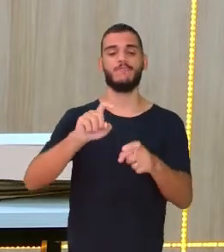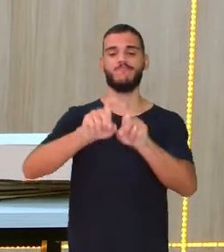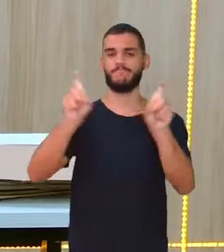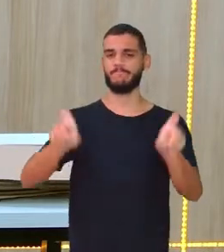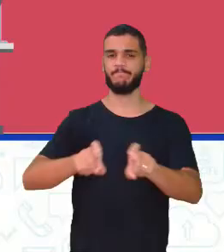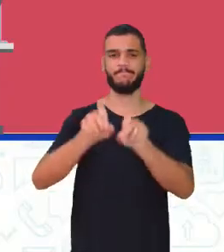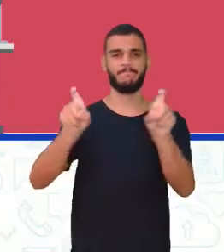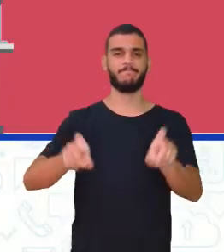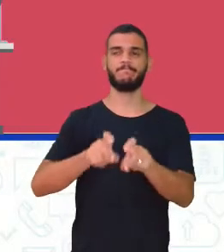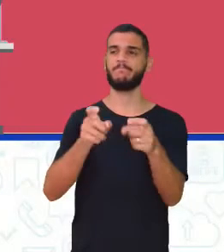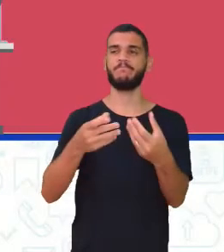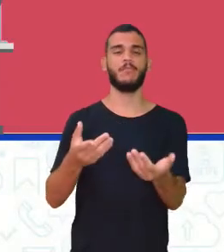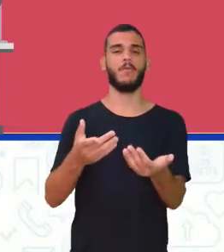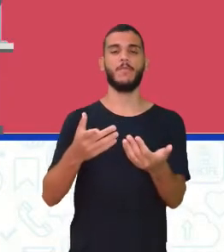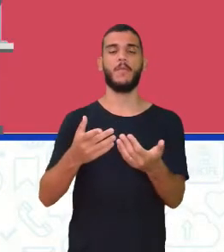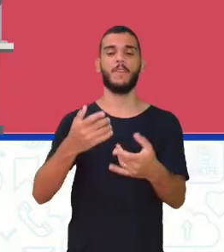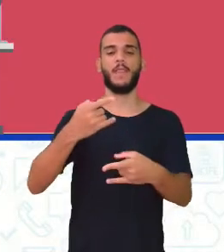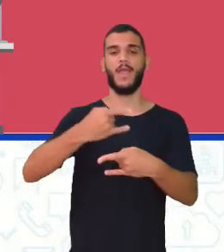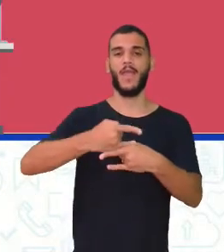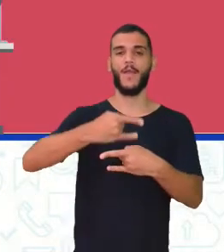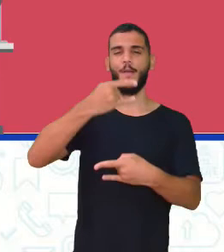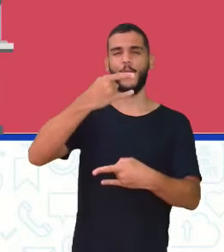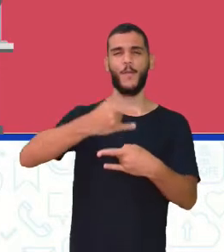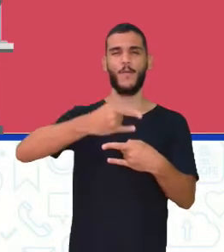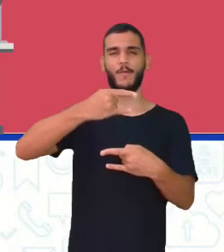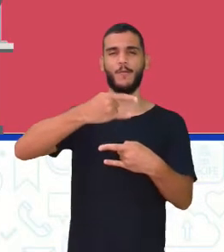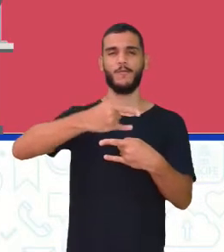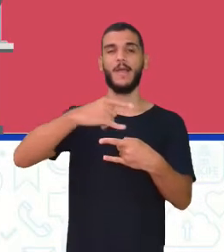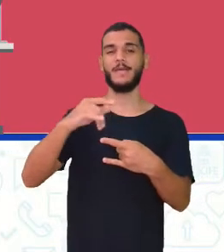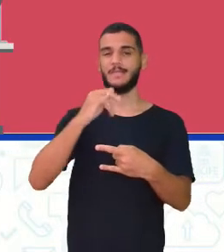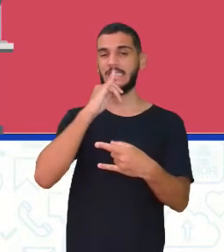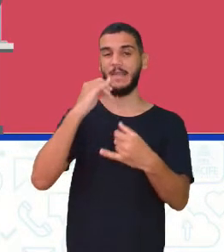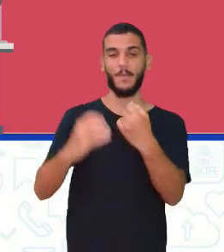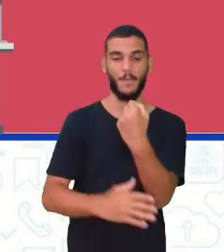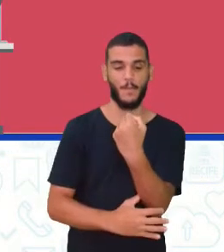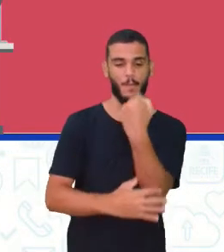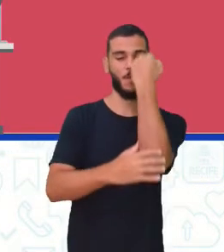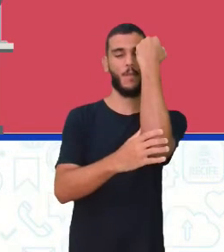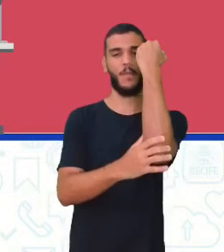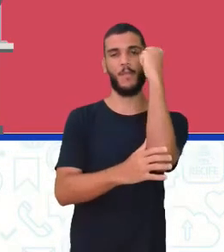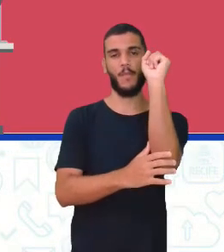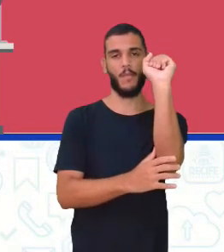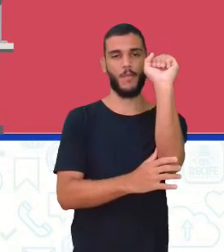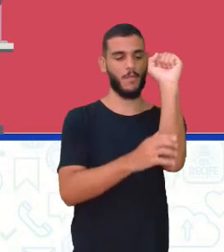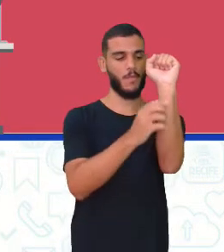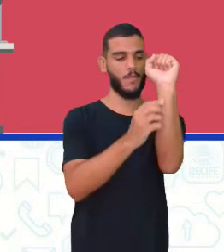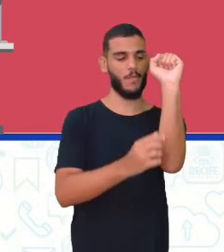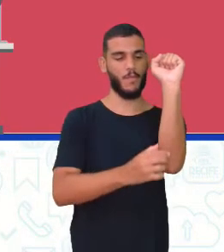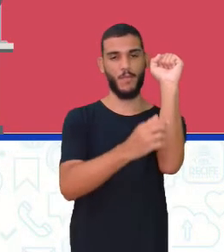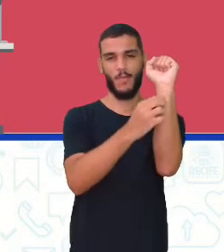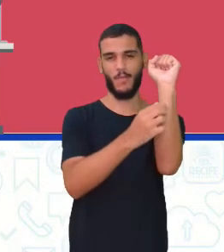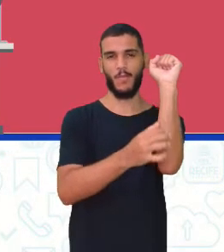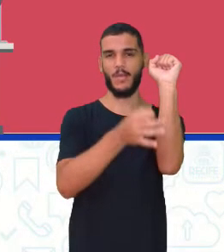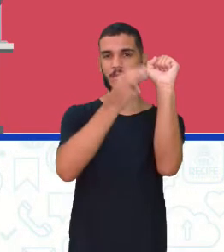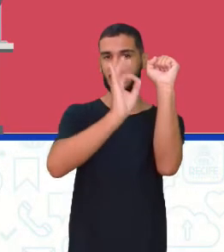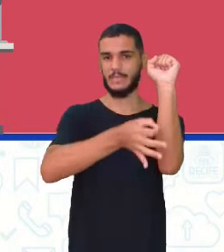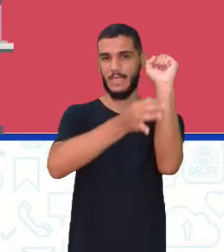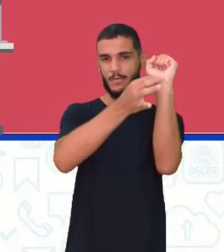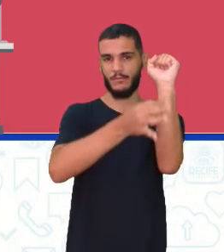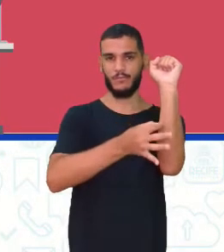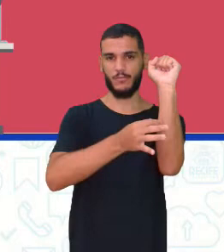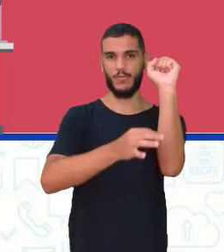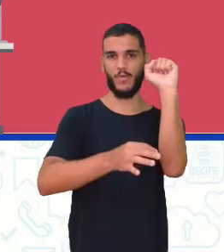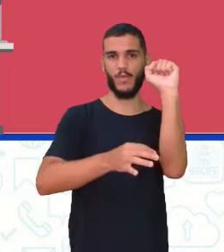a posição, a coluna, né? As pernas bem apoiadas e o visor também na altura dos